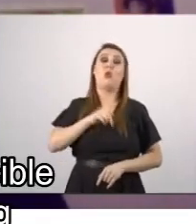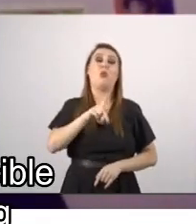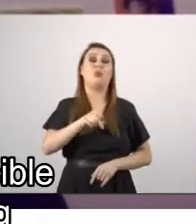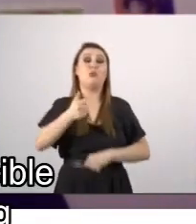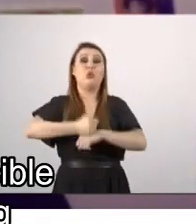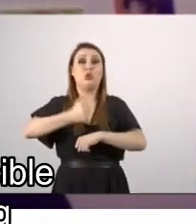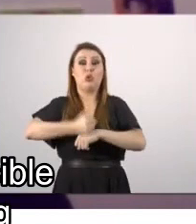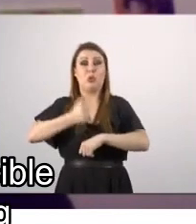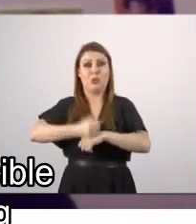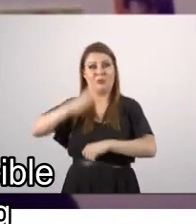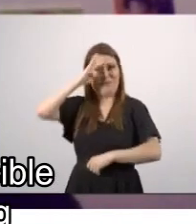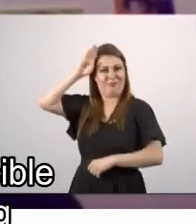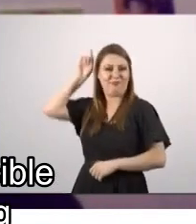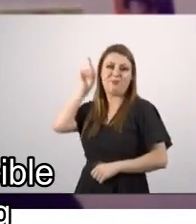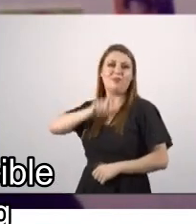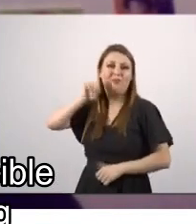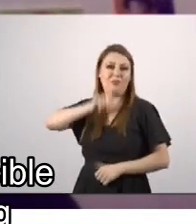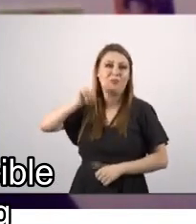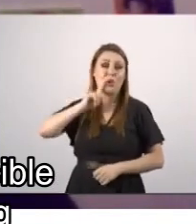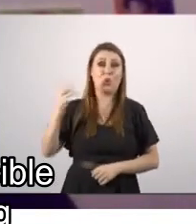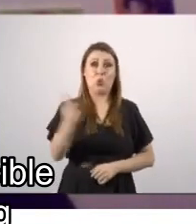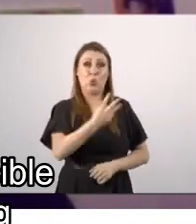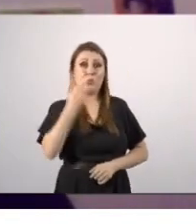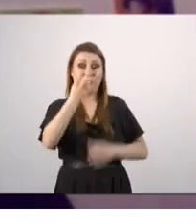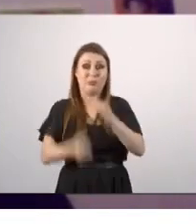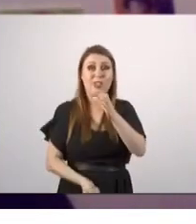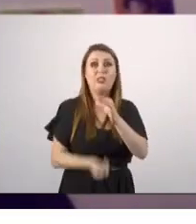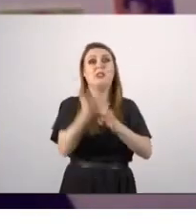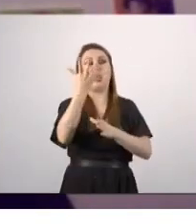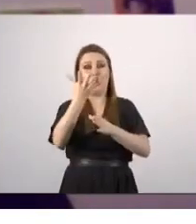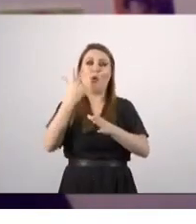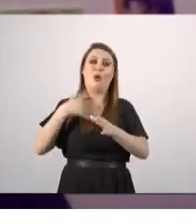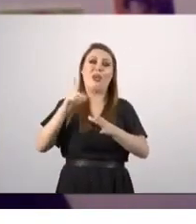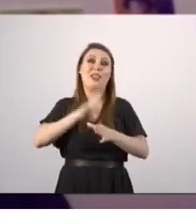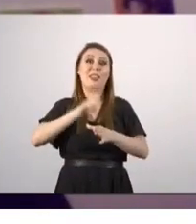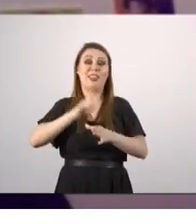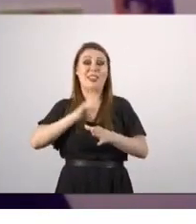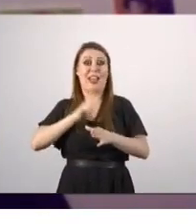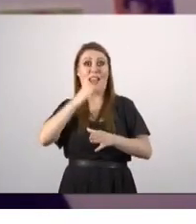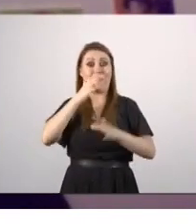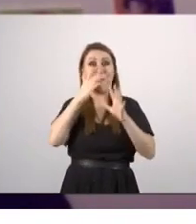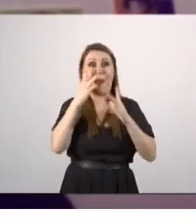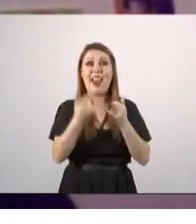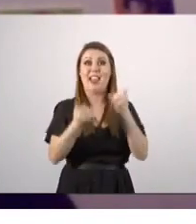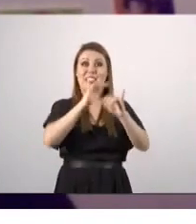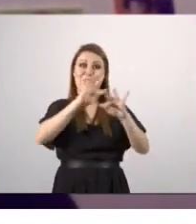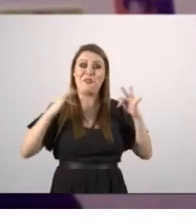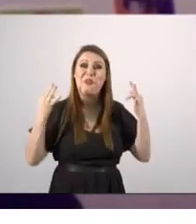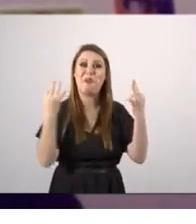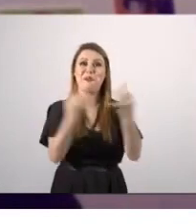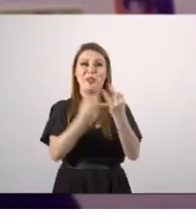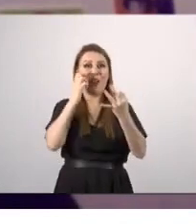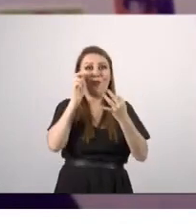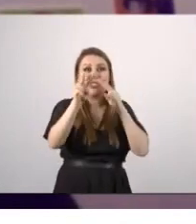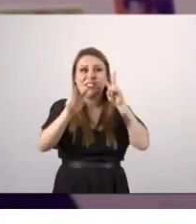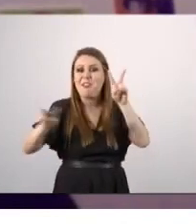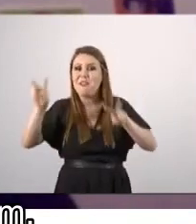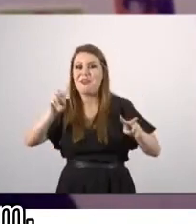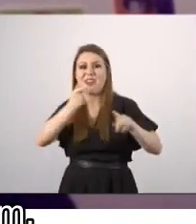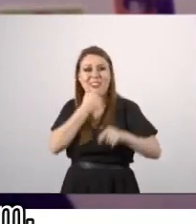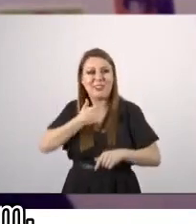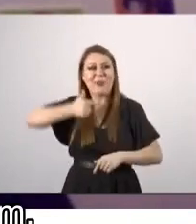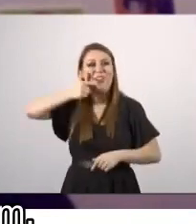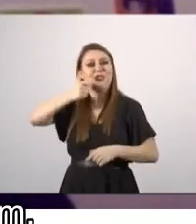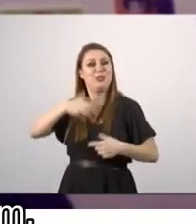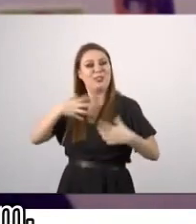dos grandes responsáveis pela criação desse espírito de família que a gente vê em cada imagem, em cada fala, né? Em cada sorriso, e